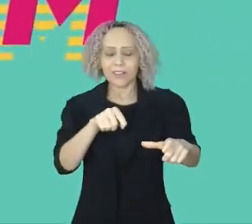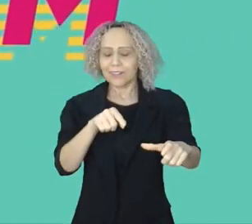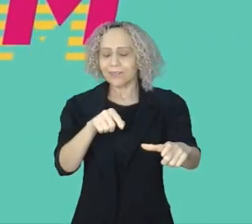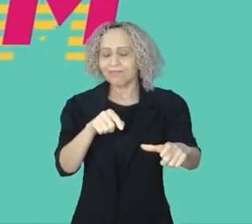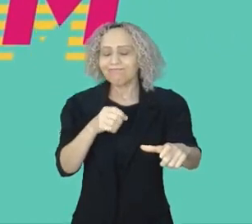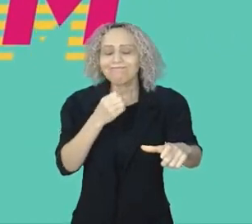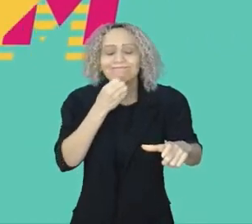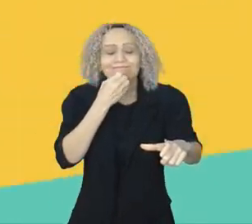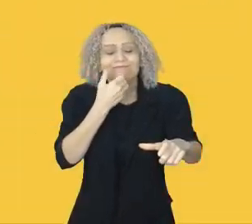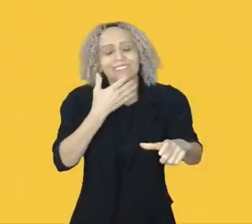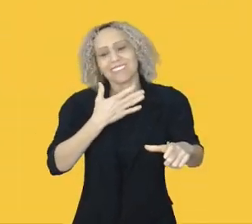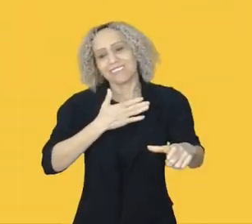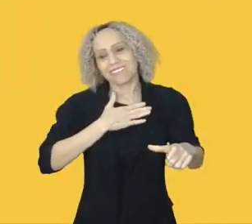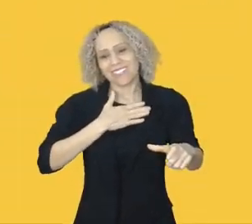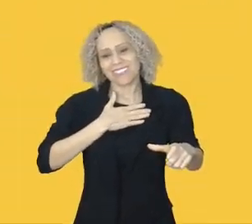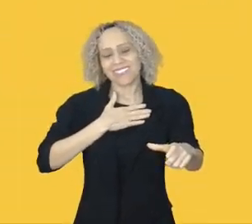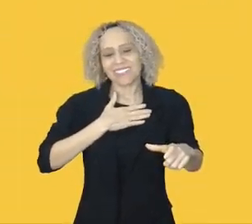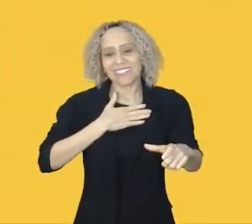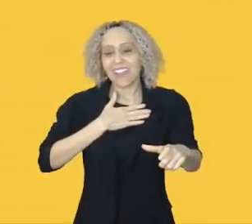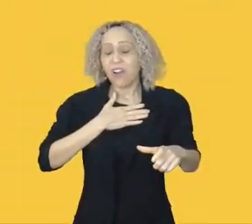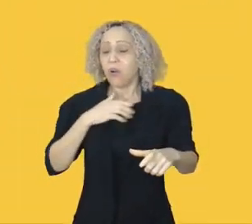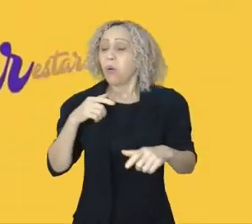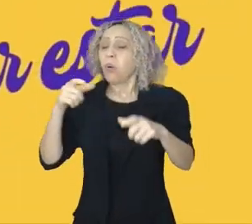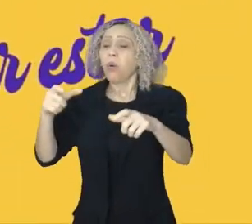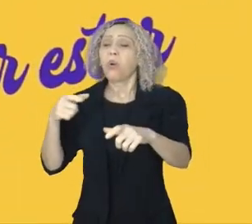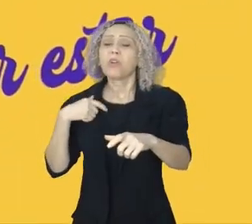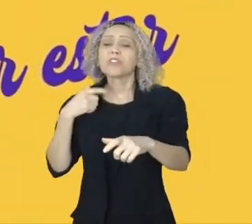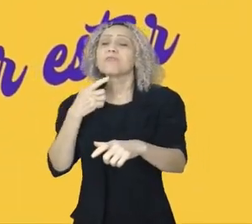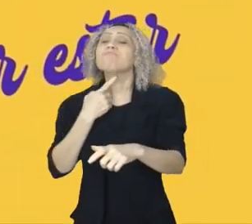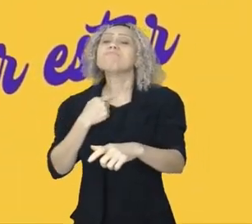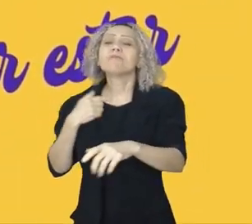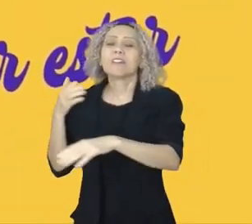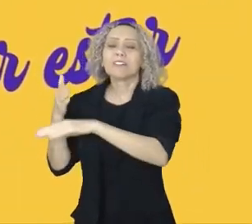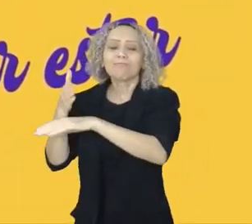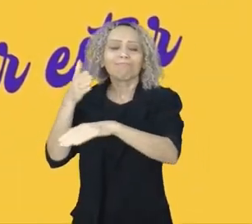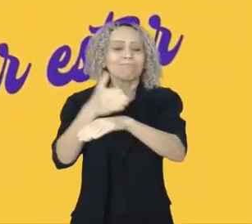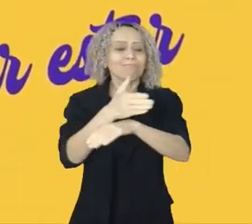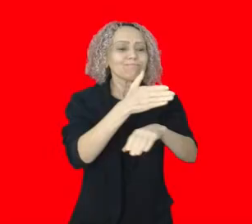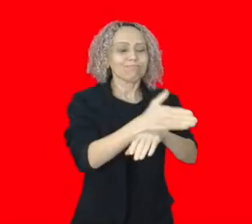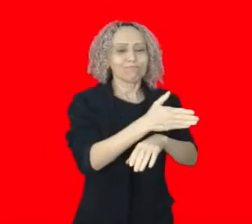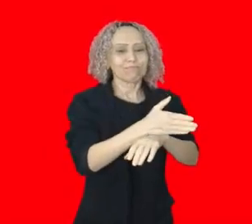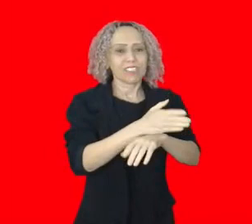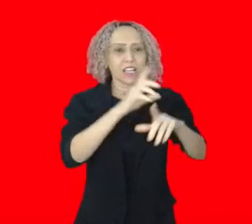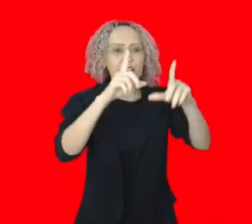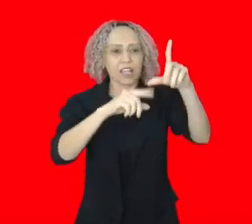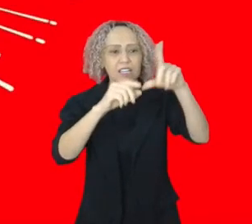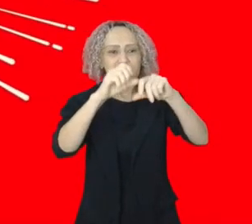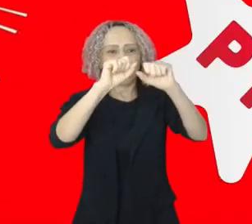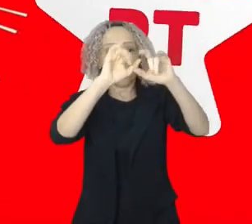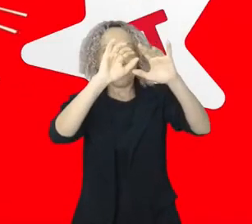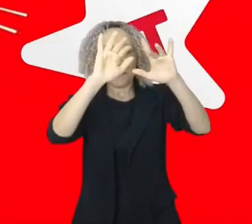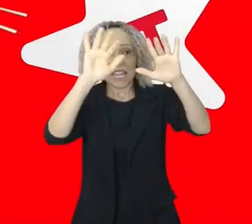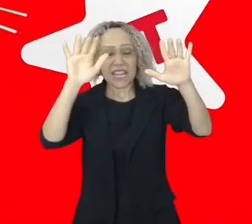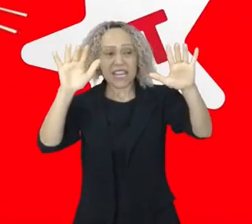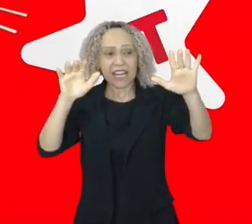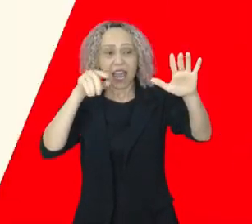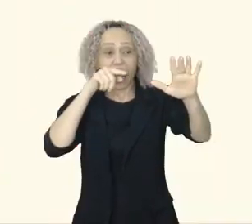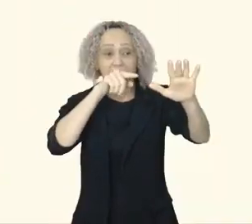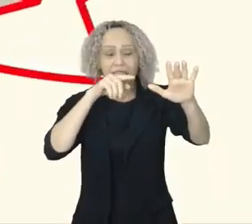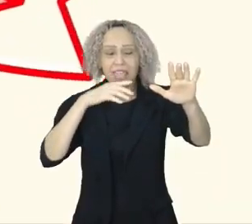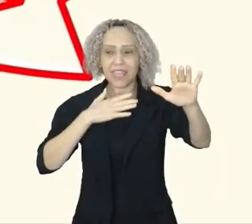que é bom pra mim, é onde eu quiser estar. A estrela ainda